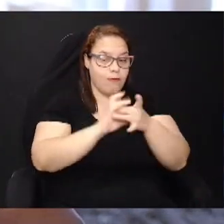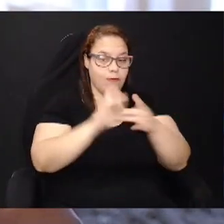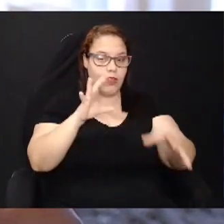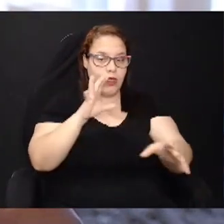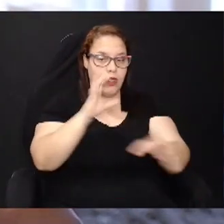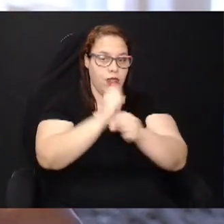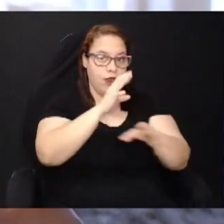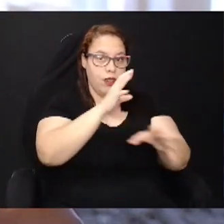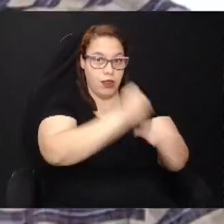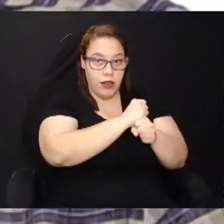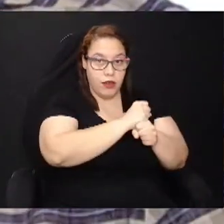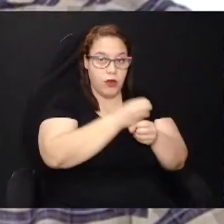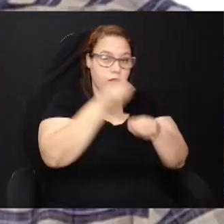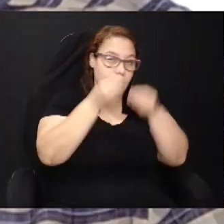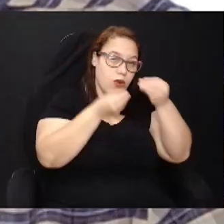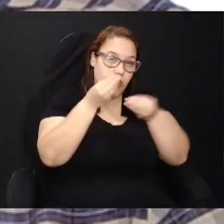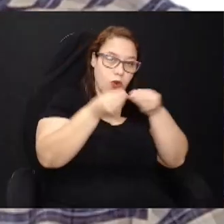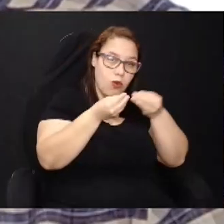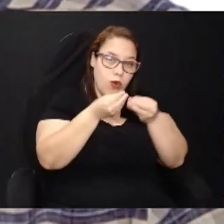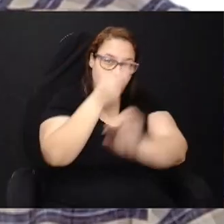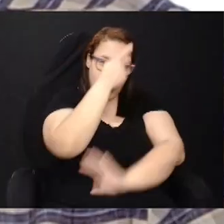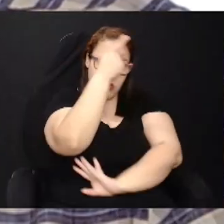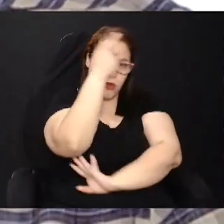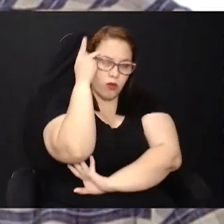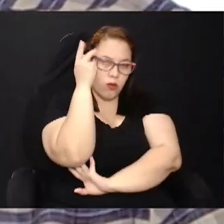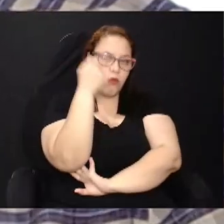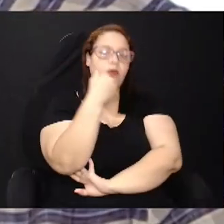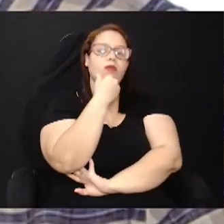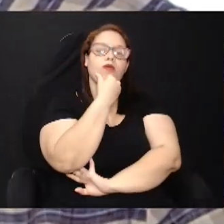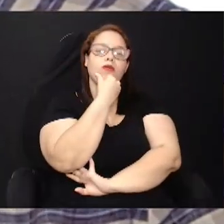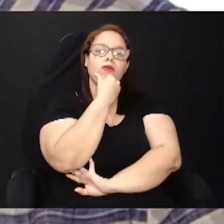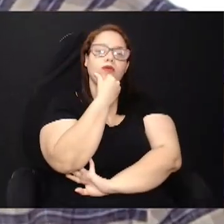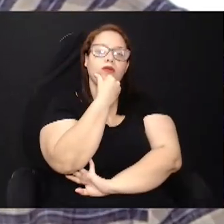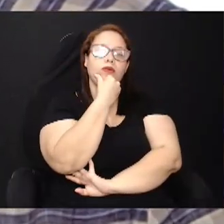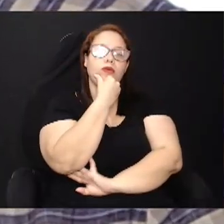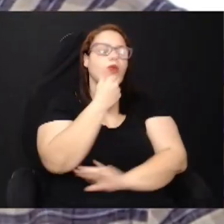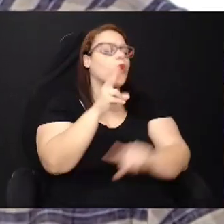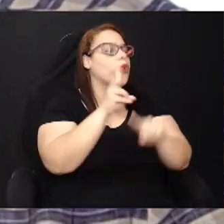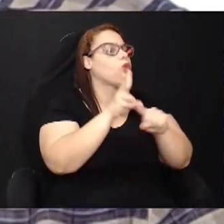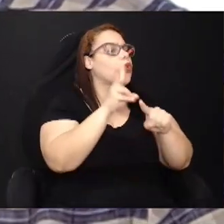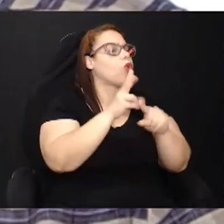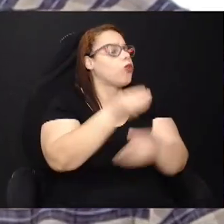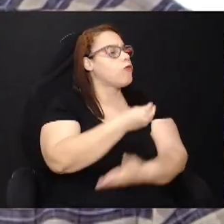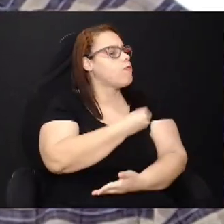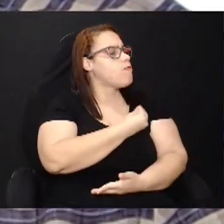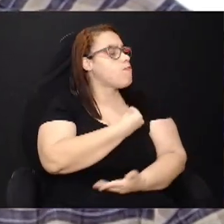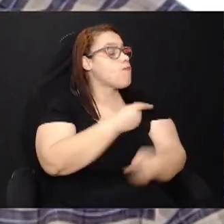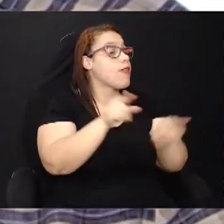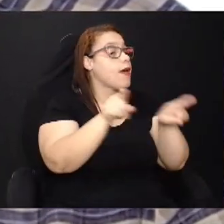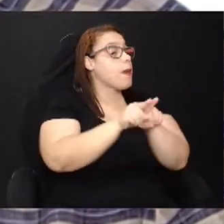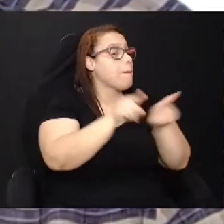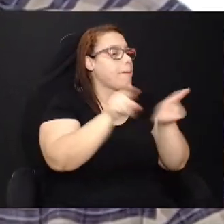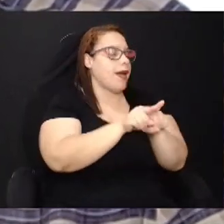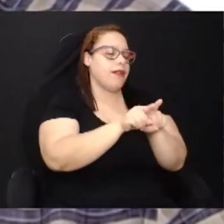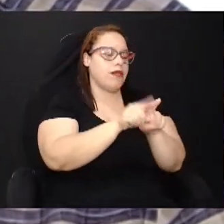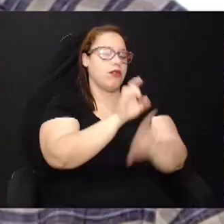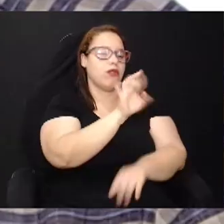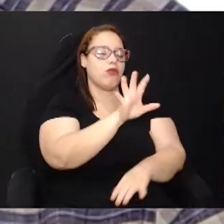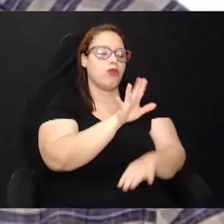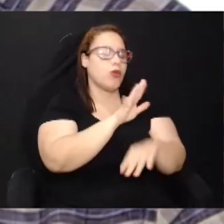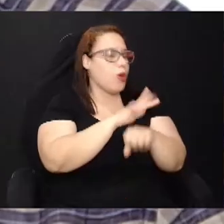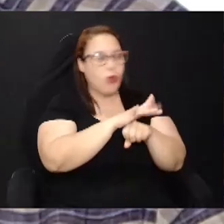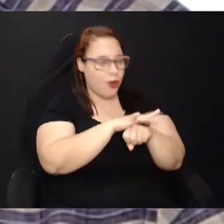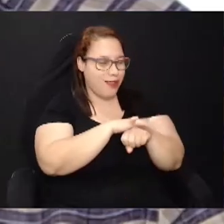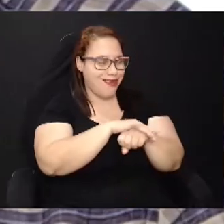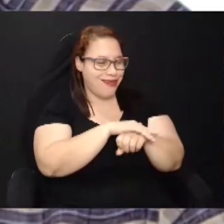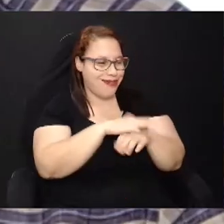com as pessoas, cuidando delas, mas cuidando da vida delas também. E a alegria, o